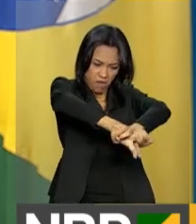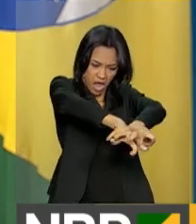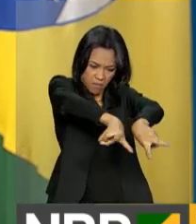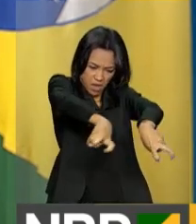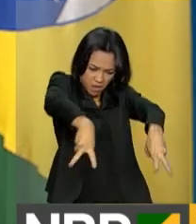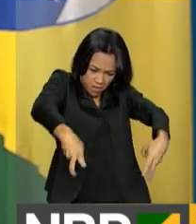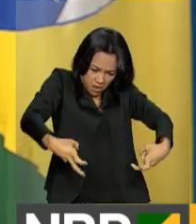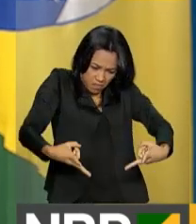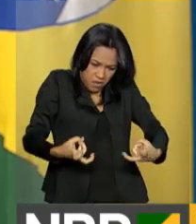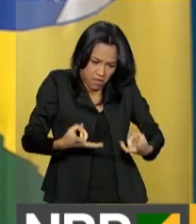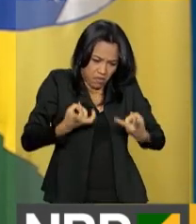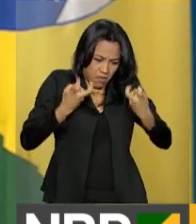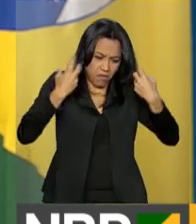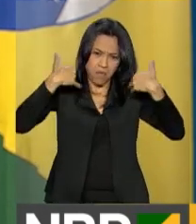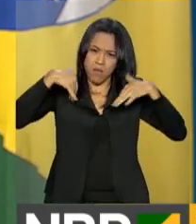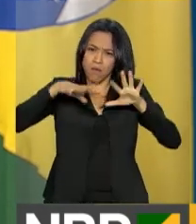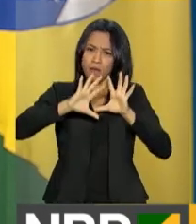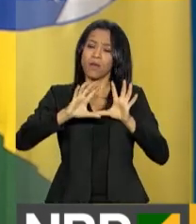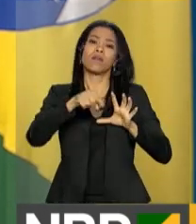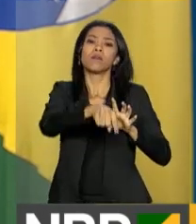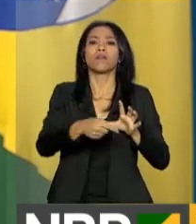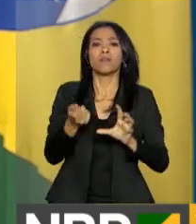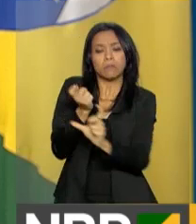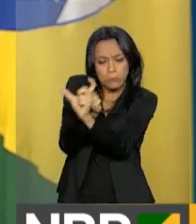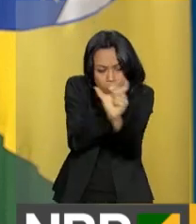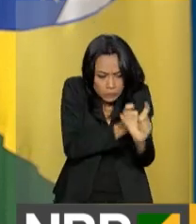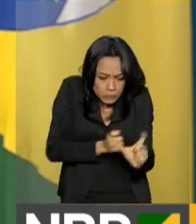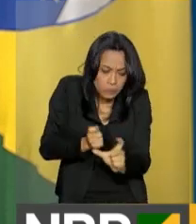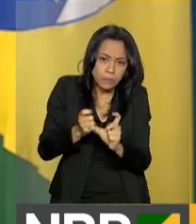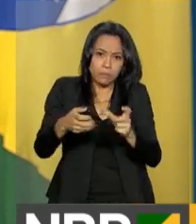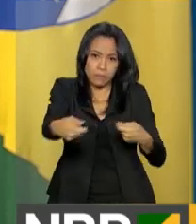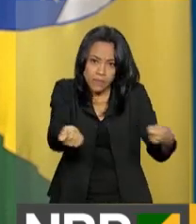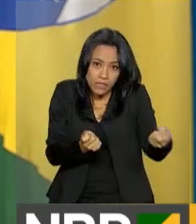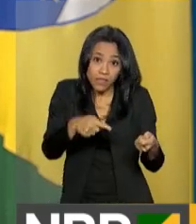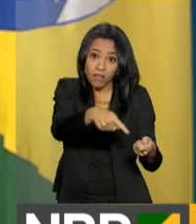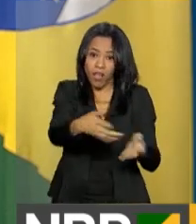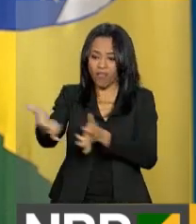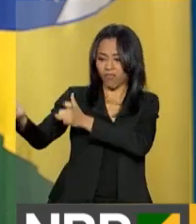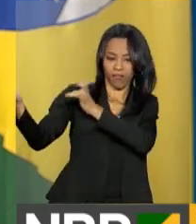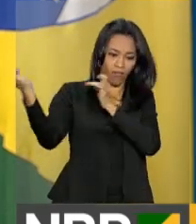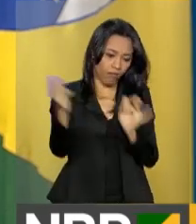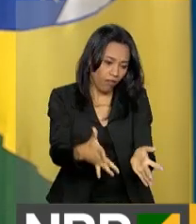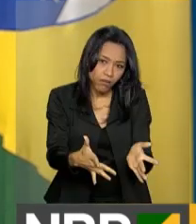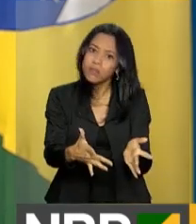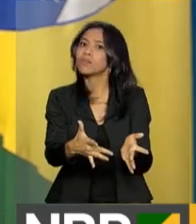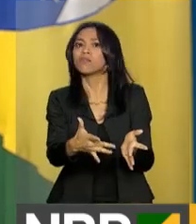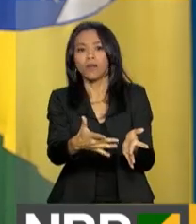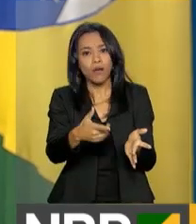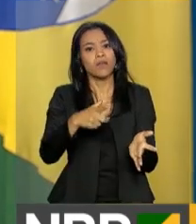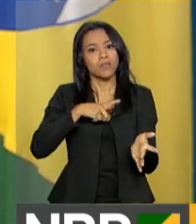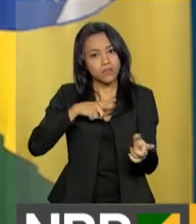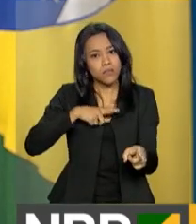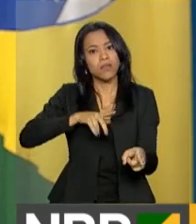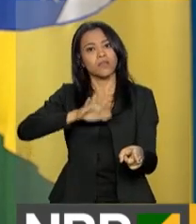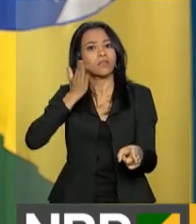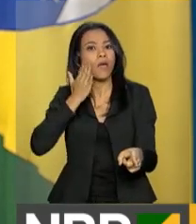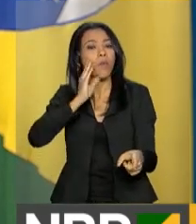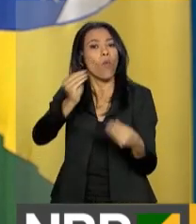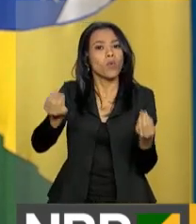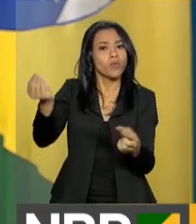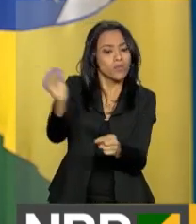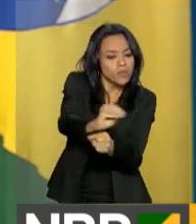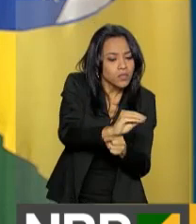diretrizes do plano nacional de segurança de barragens estão sendo plenamente contemplados que é um tema e sempre